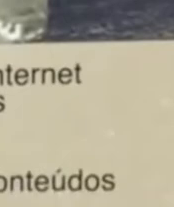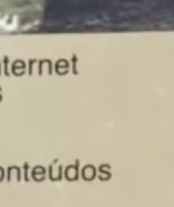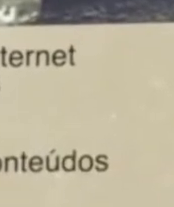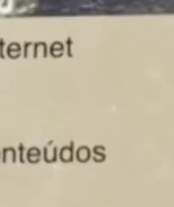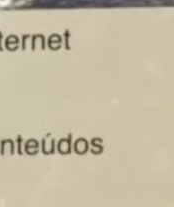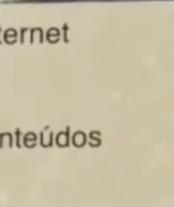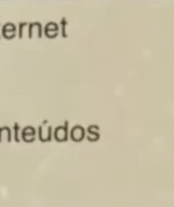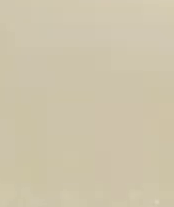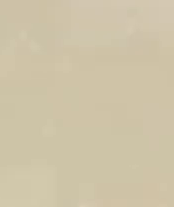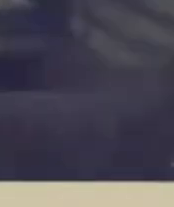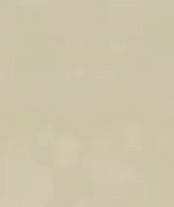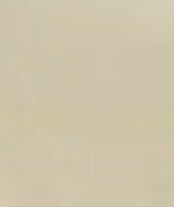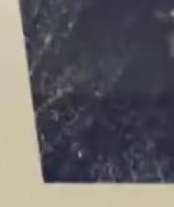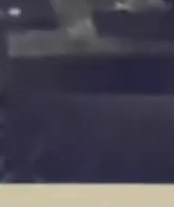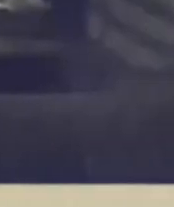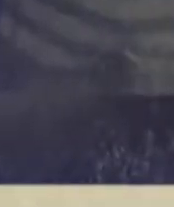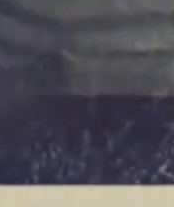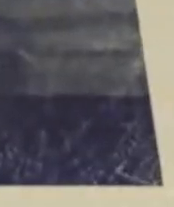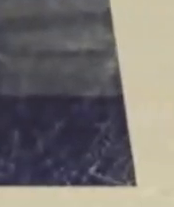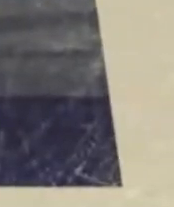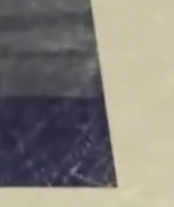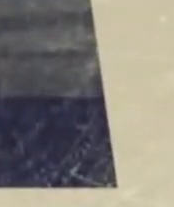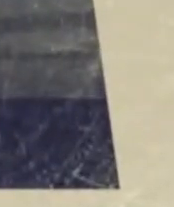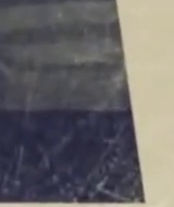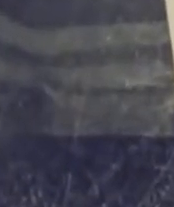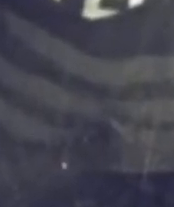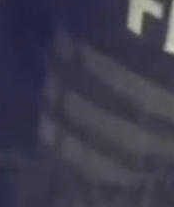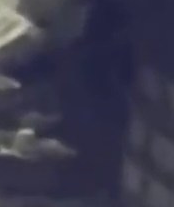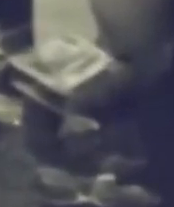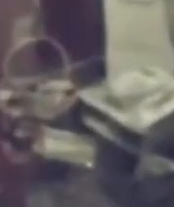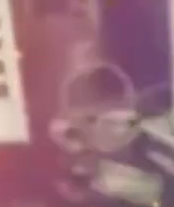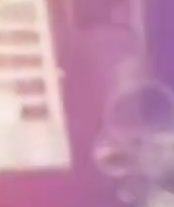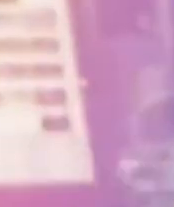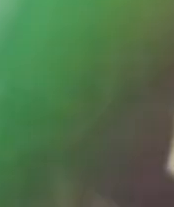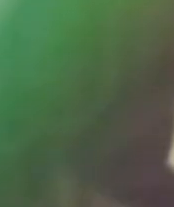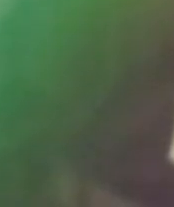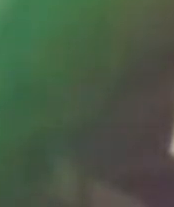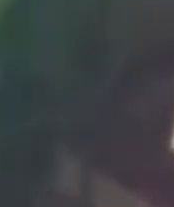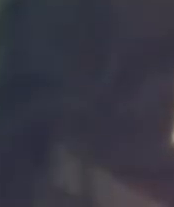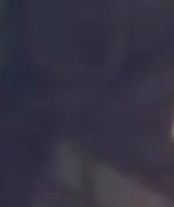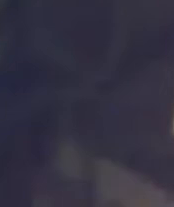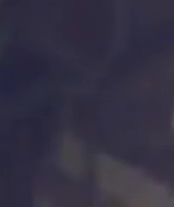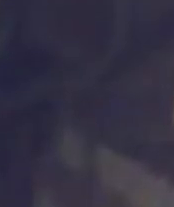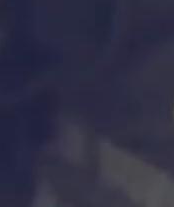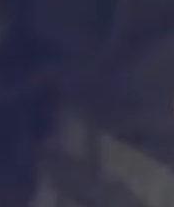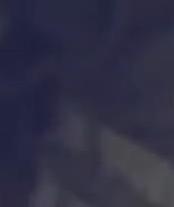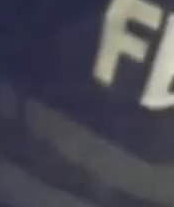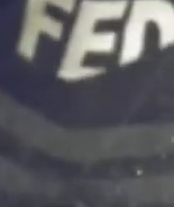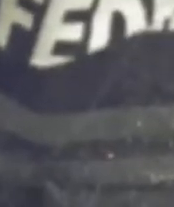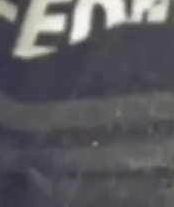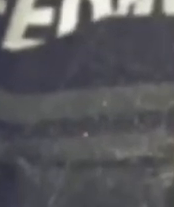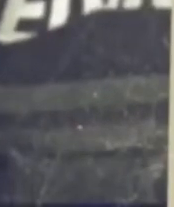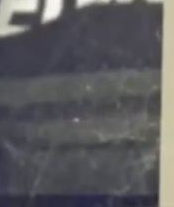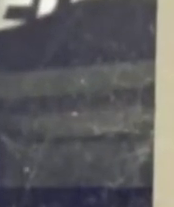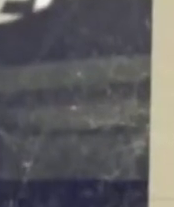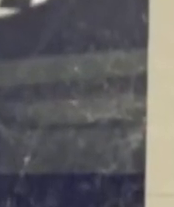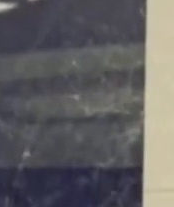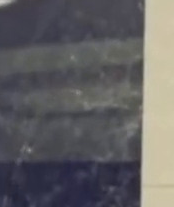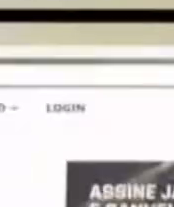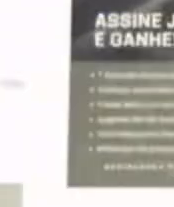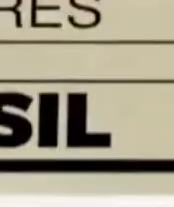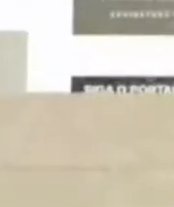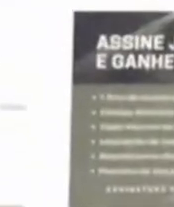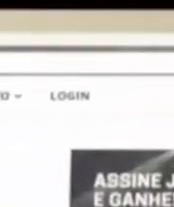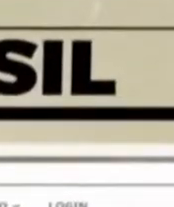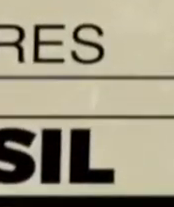crime sem fronteiras e sem aquele perfil que às vezes as pessoas acreditam que tenha. Eu costumo dizer que a polícia me